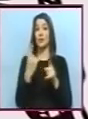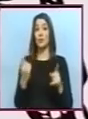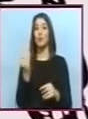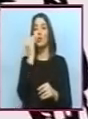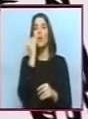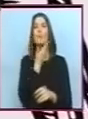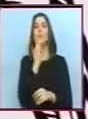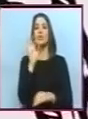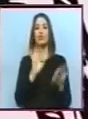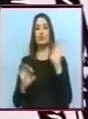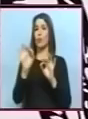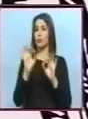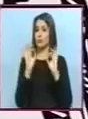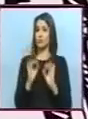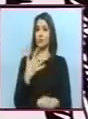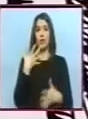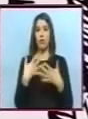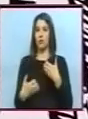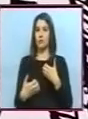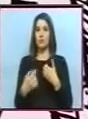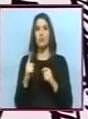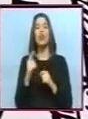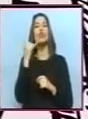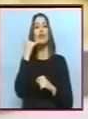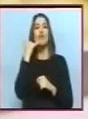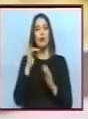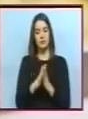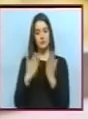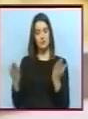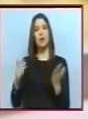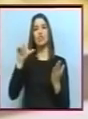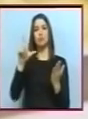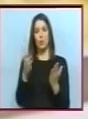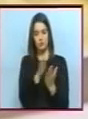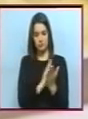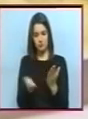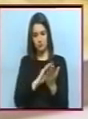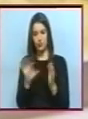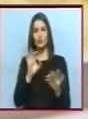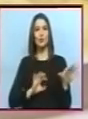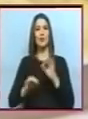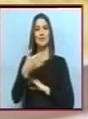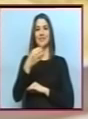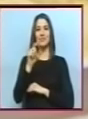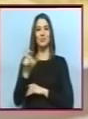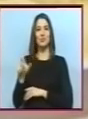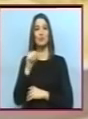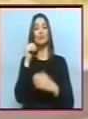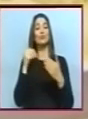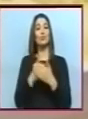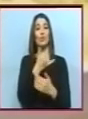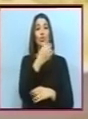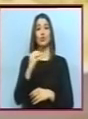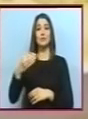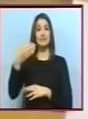escolheu aleatoriamente de uma lista telefónica de Lisboa. Faleceu em 2007, surpreendendo